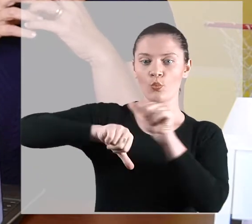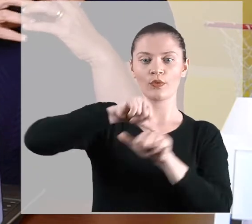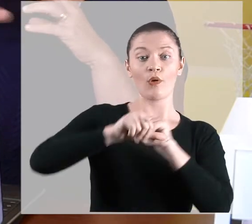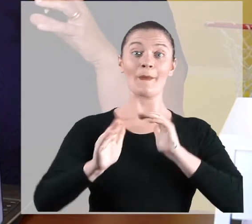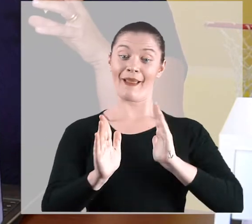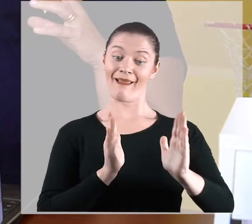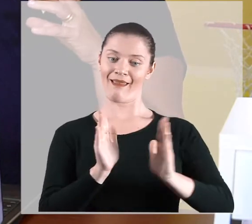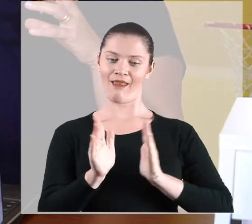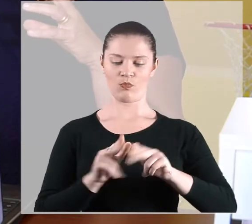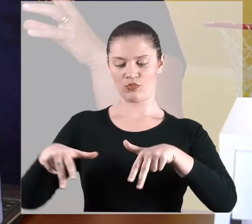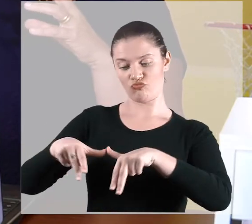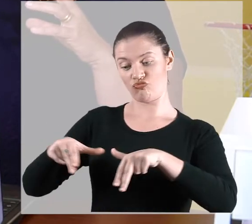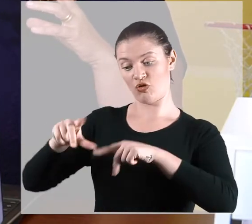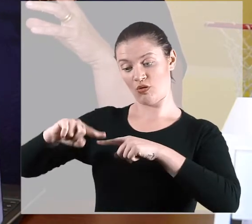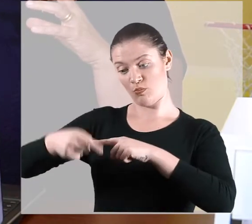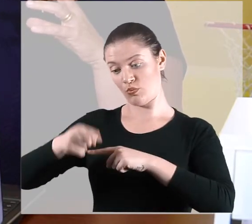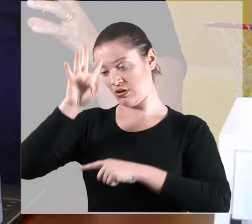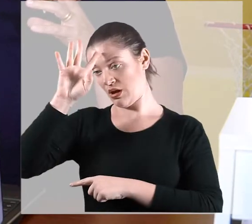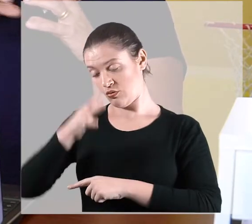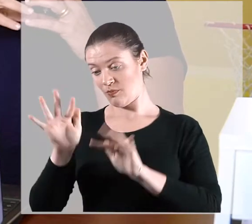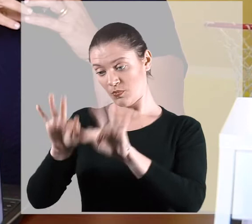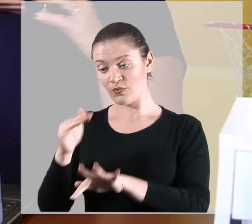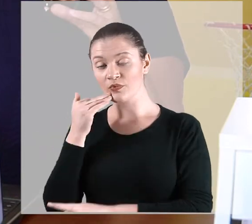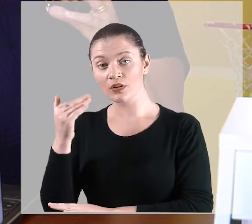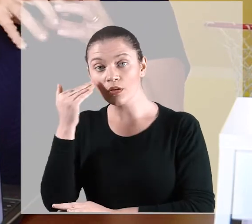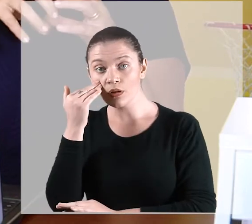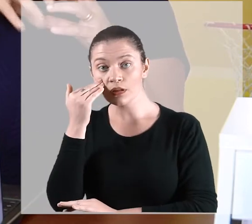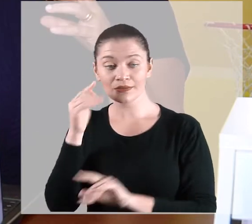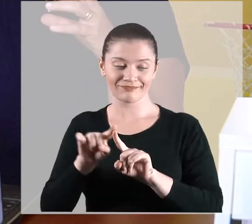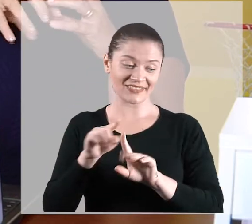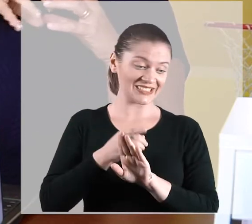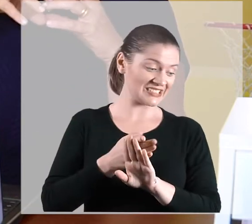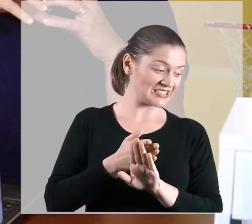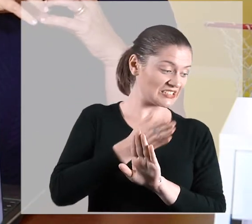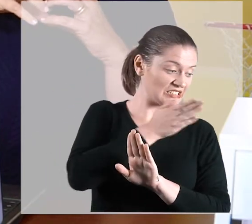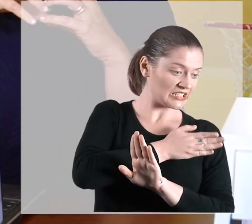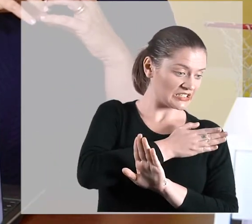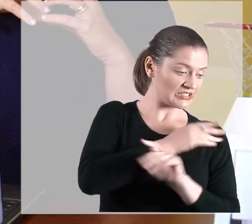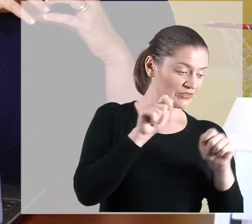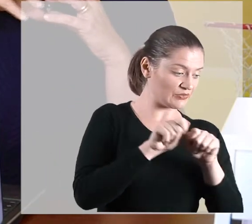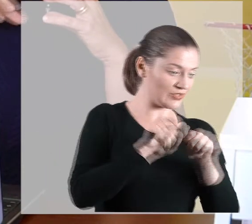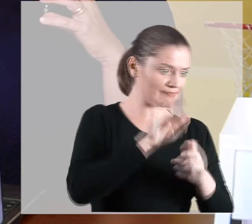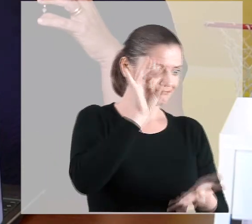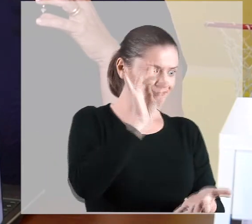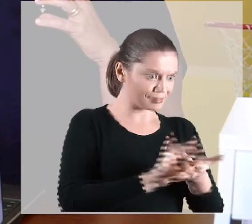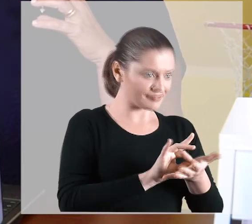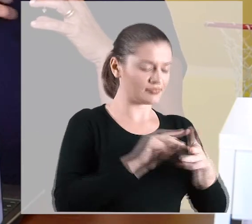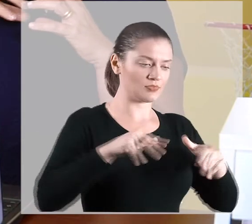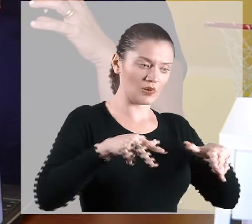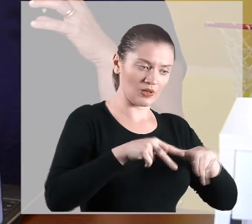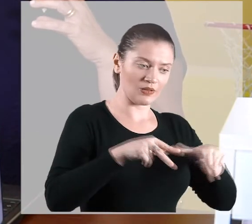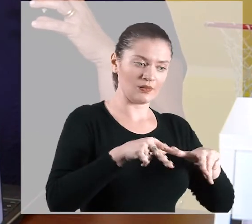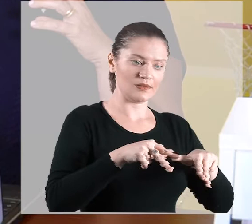gênero e ela ia se resolver lá no final da adolescência, mas antes ela foi feita a afirmação de gênero e ela